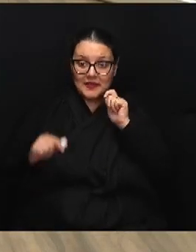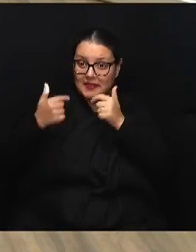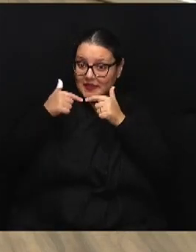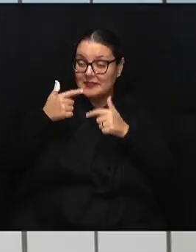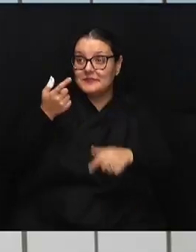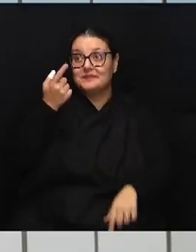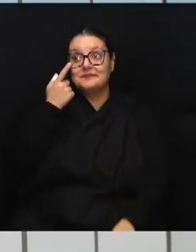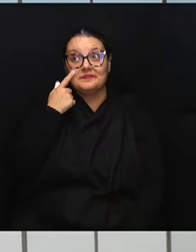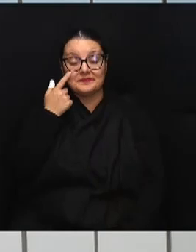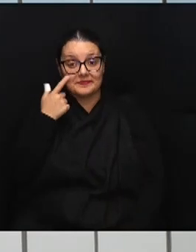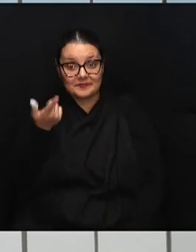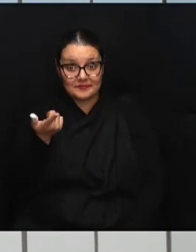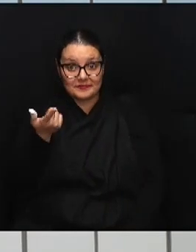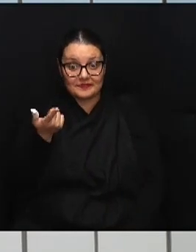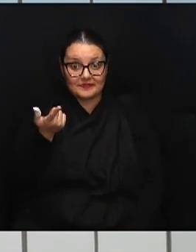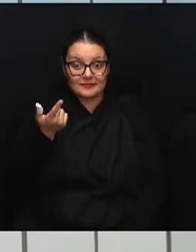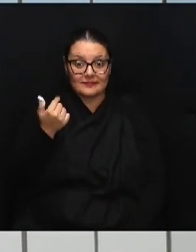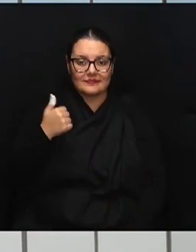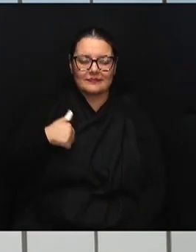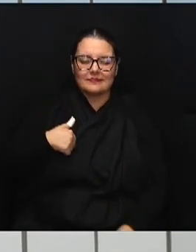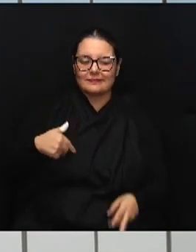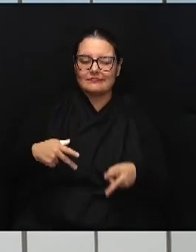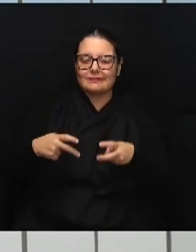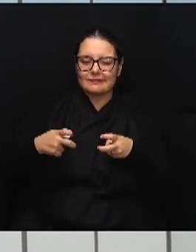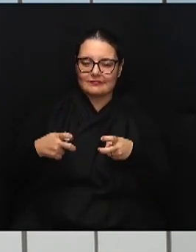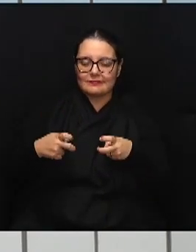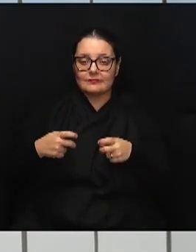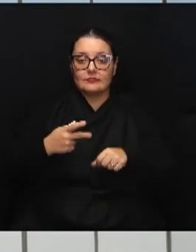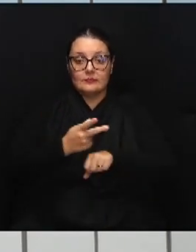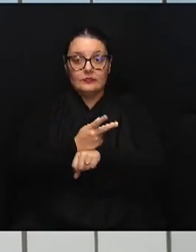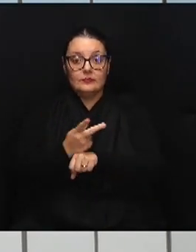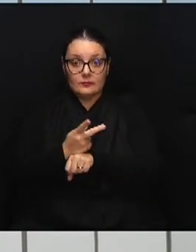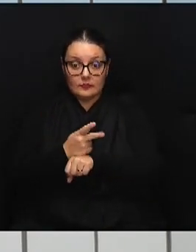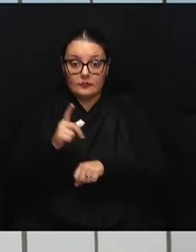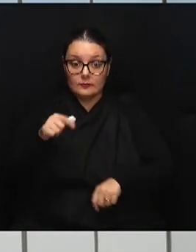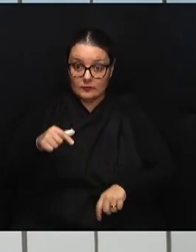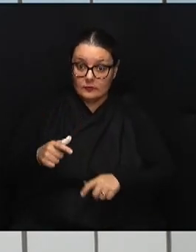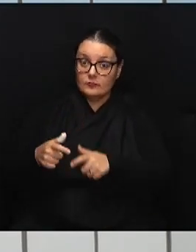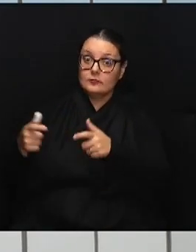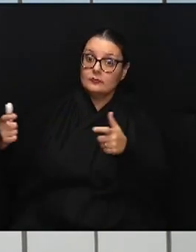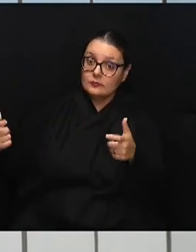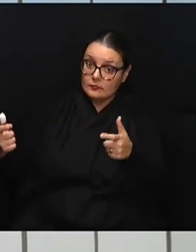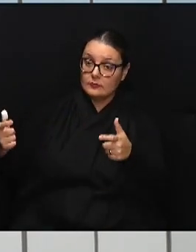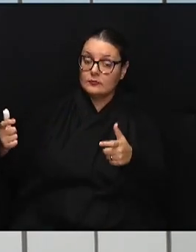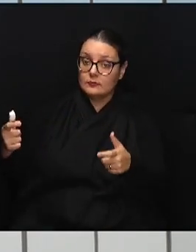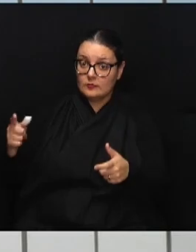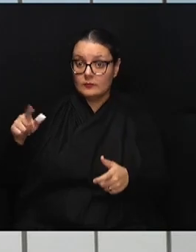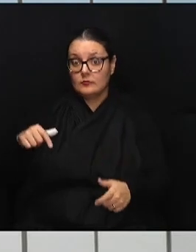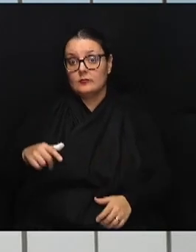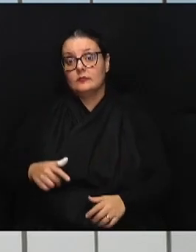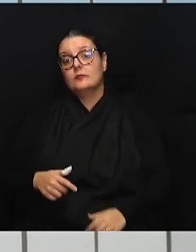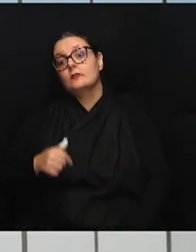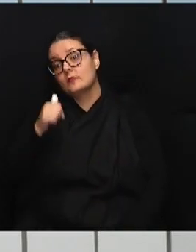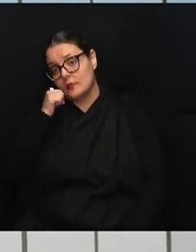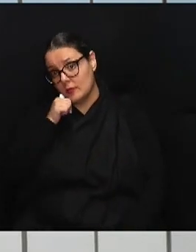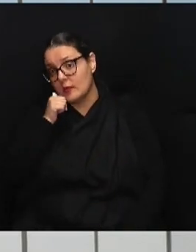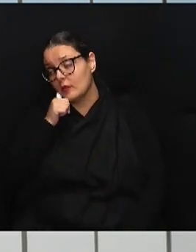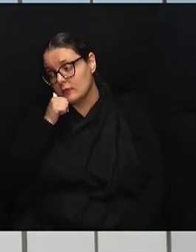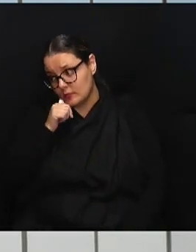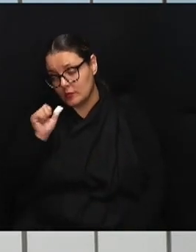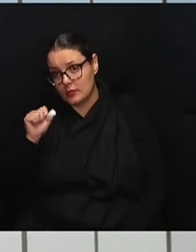Olha, eu vejo que essa busca, ela é uma demanda majoritariamente